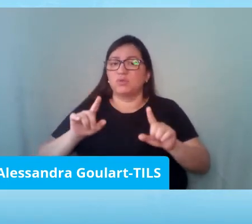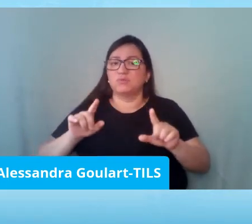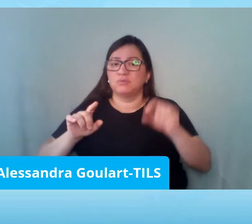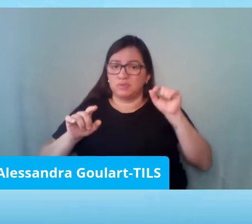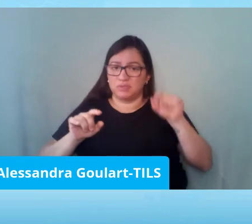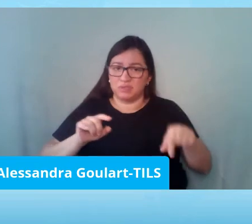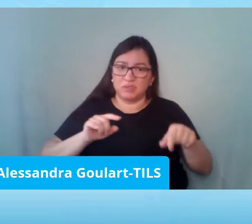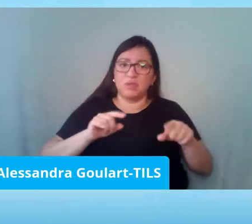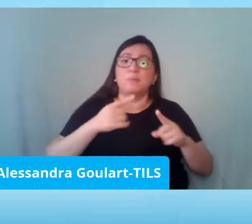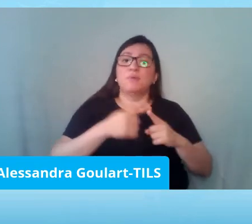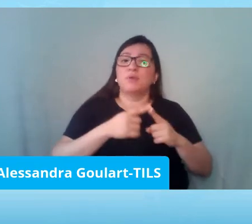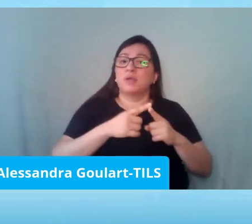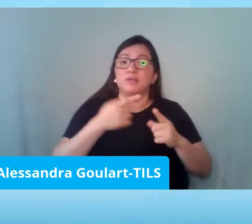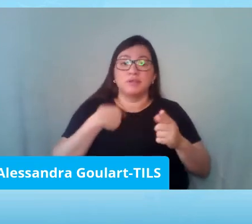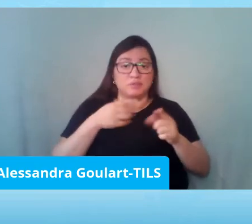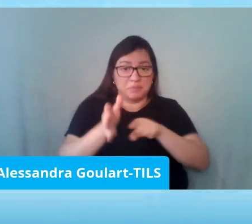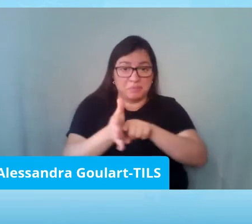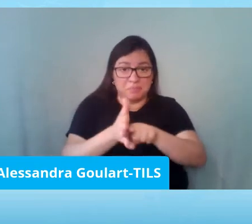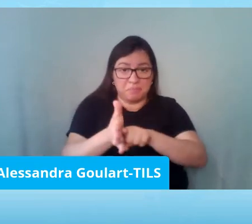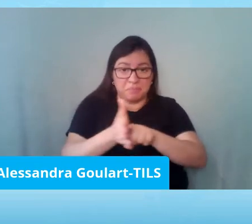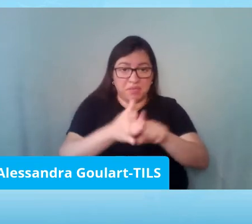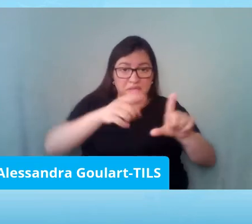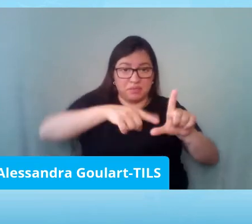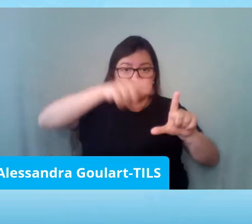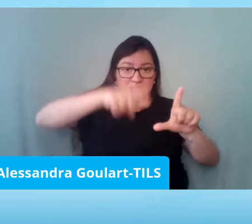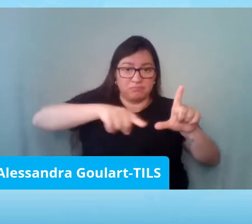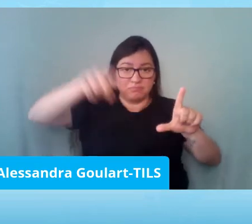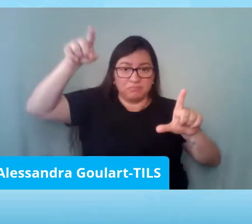pelos dados que foram apresentados pelo Paulo, né?